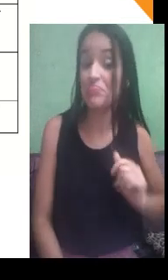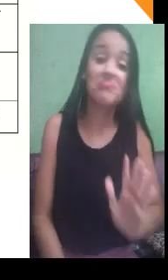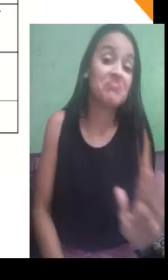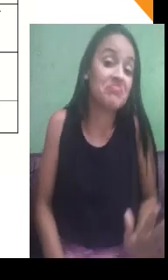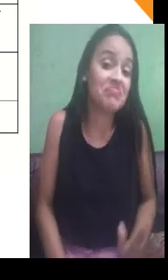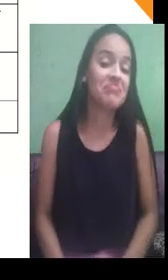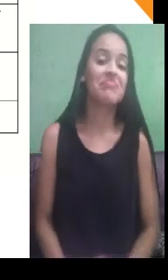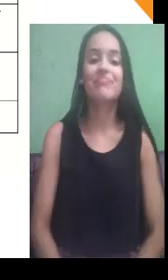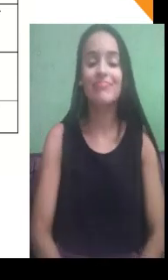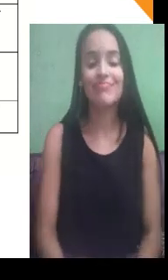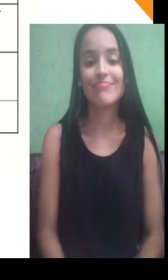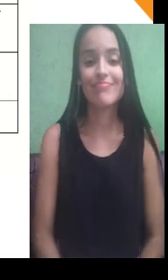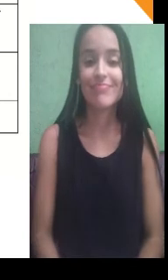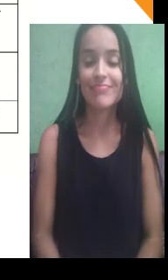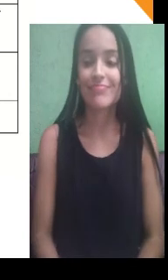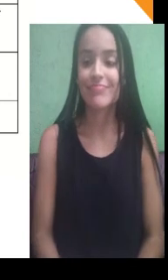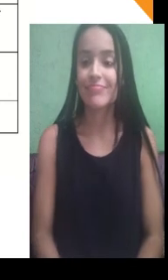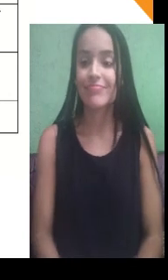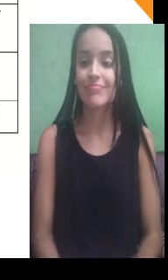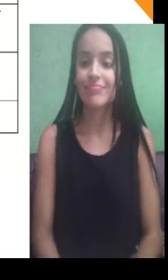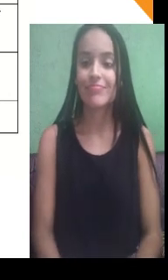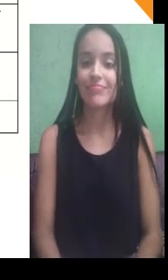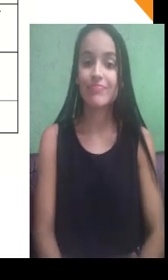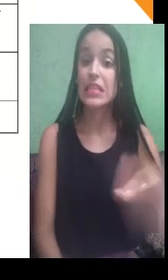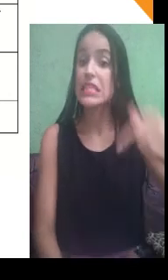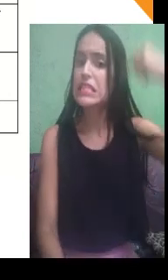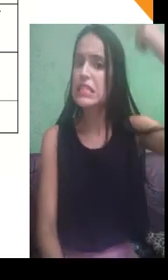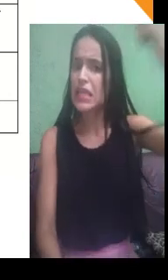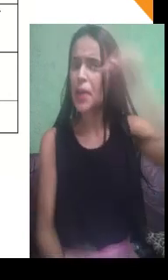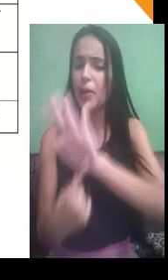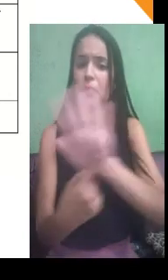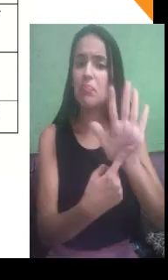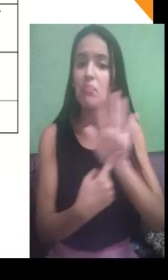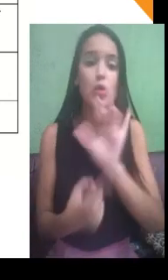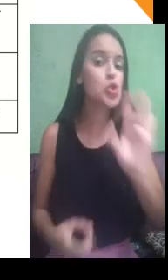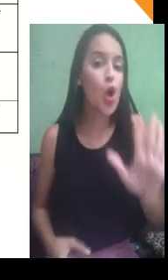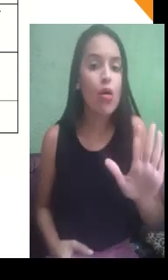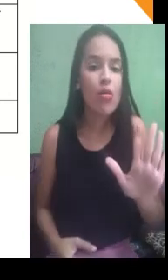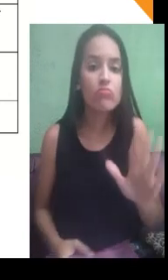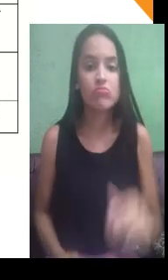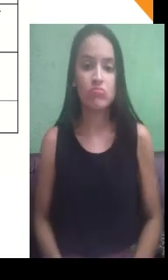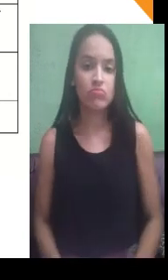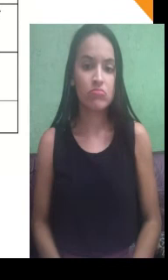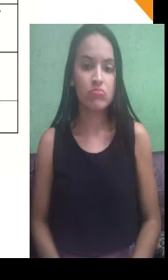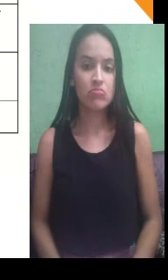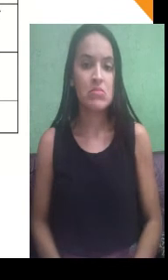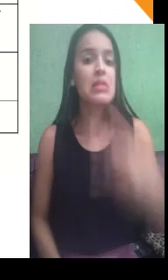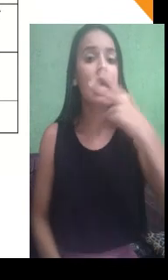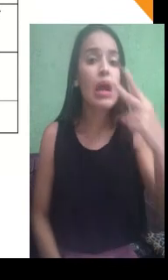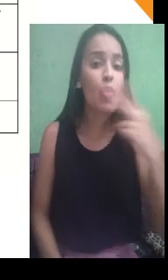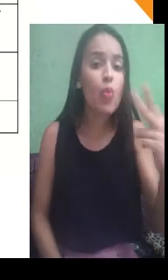ser proibido nos lugares públicos, ele justifica, ou argumenta, ou traz um argumento dizendo que